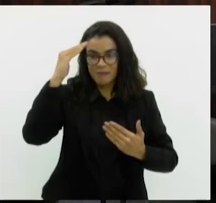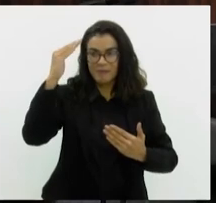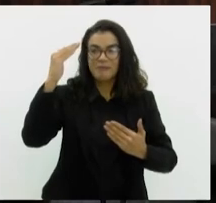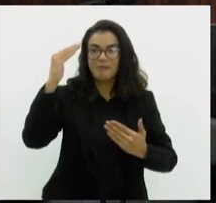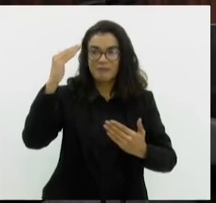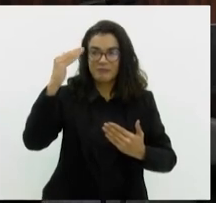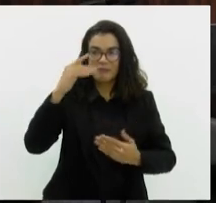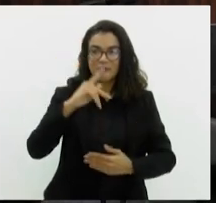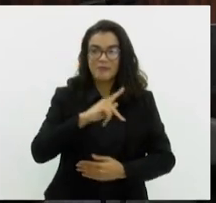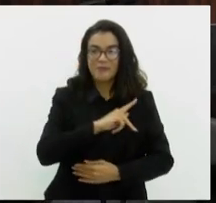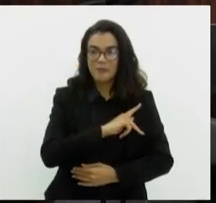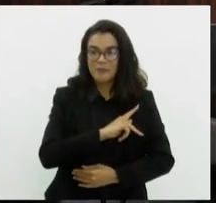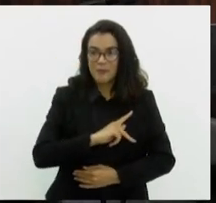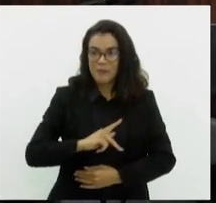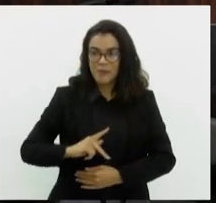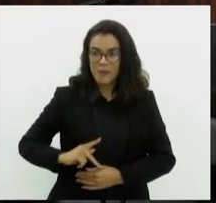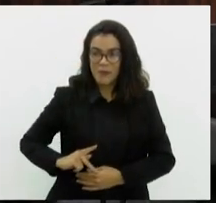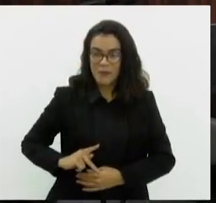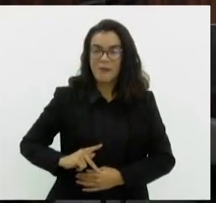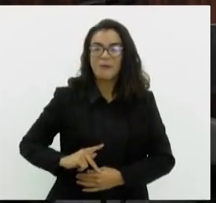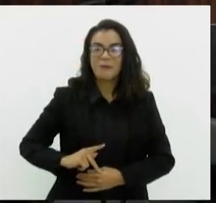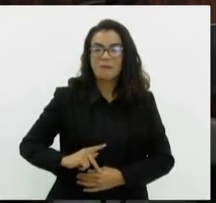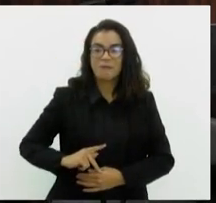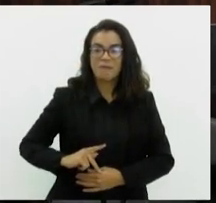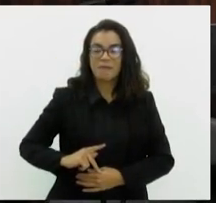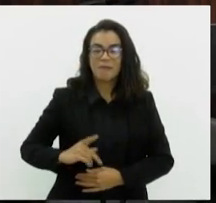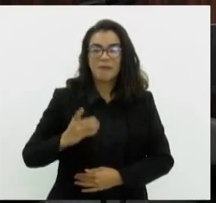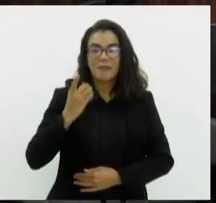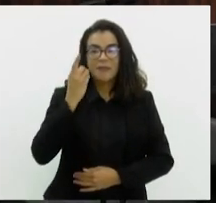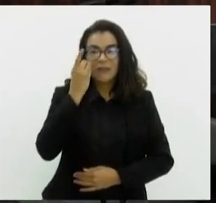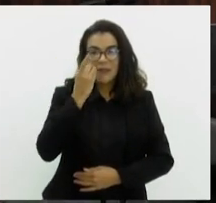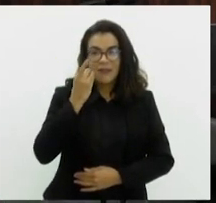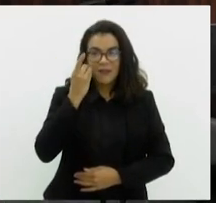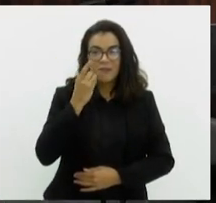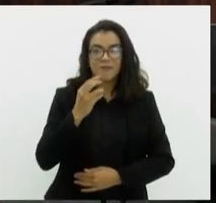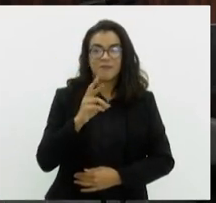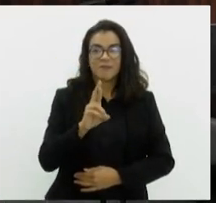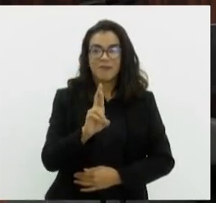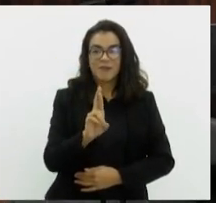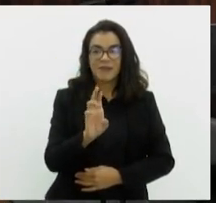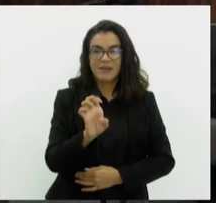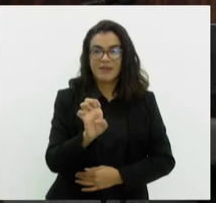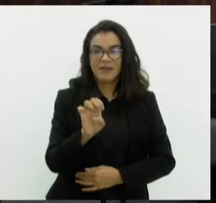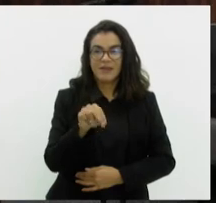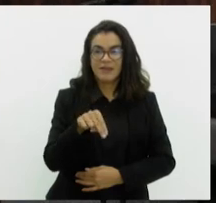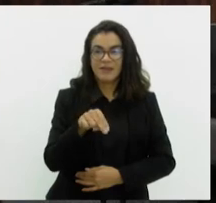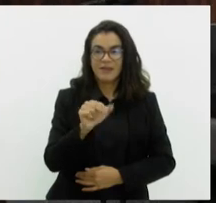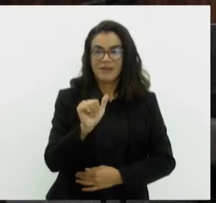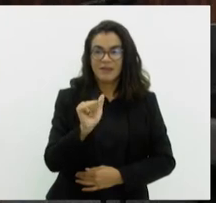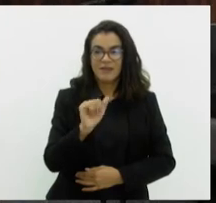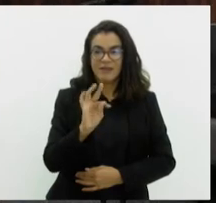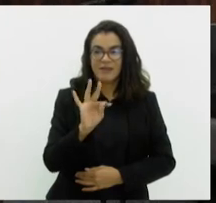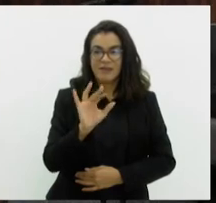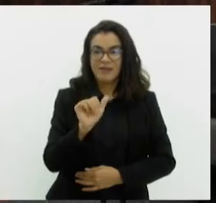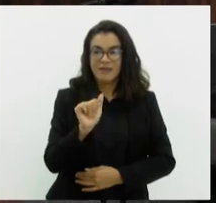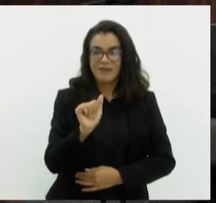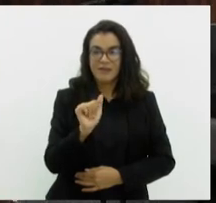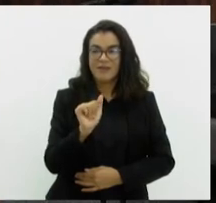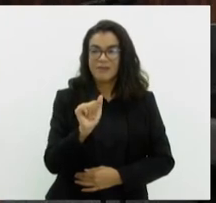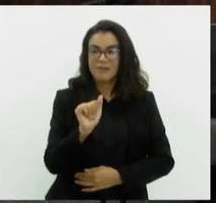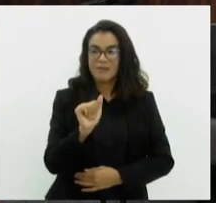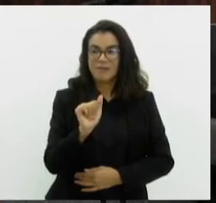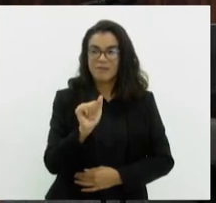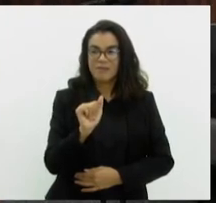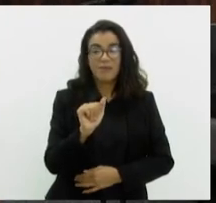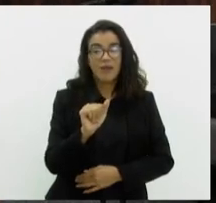senhora presidente desses trabalhos, deputada Renata Souza. Em nome de quem